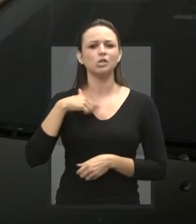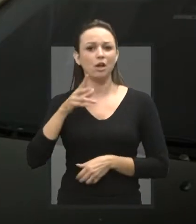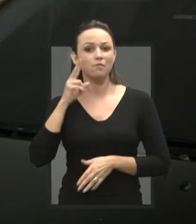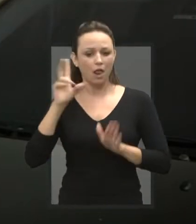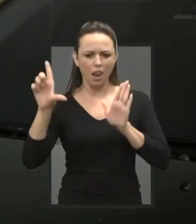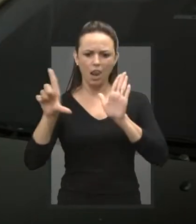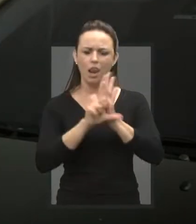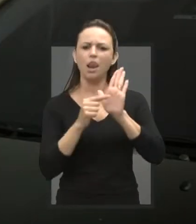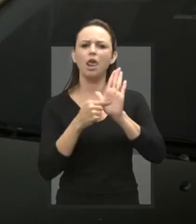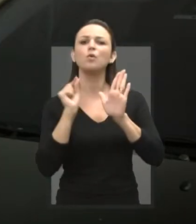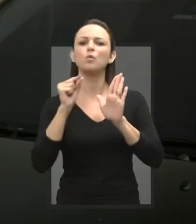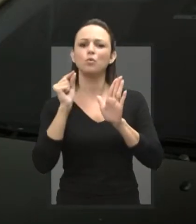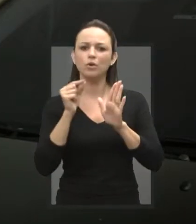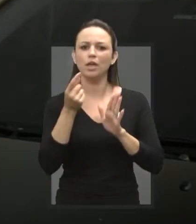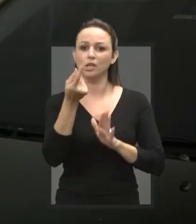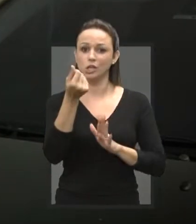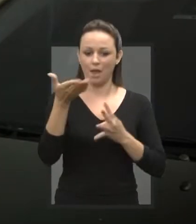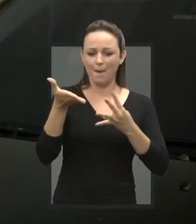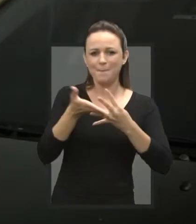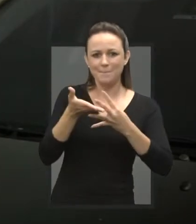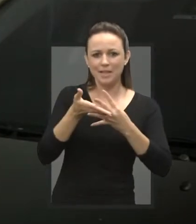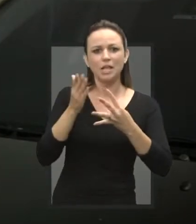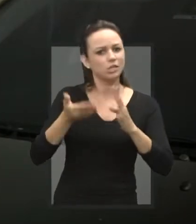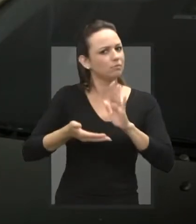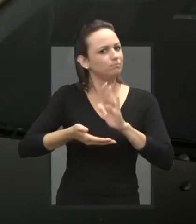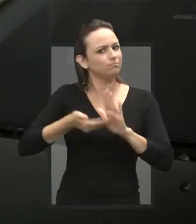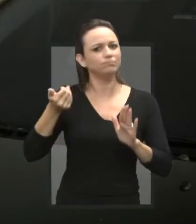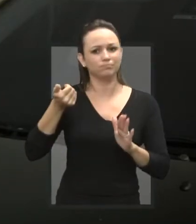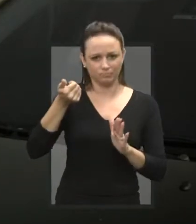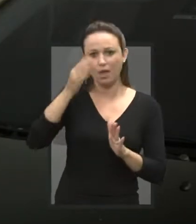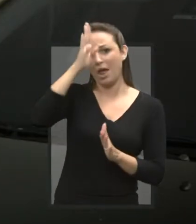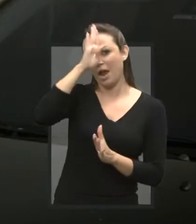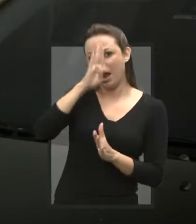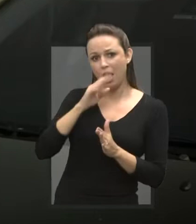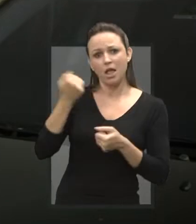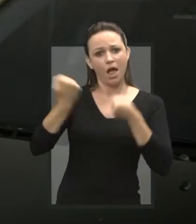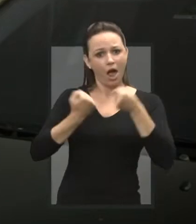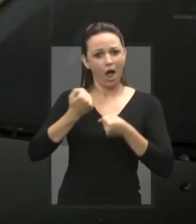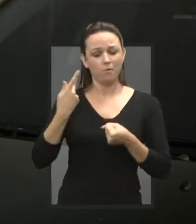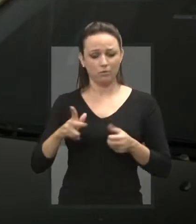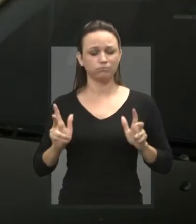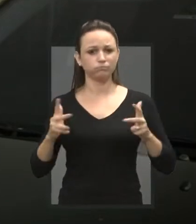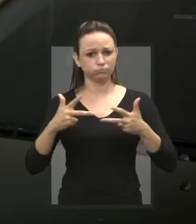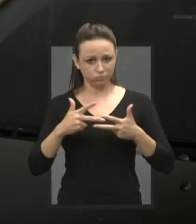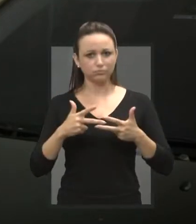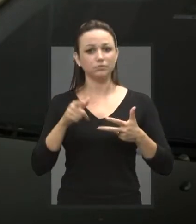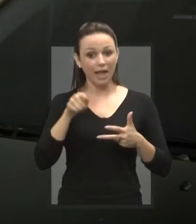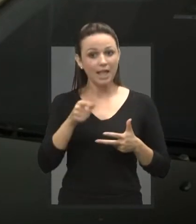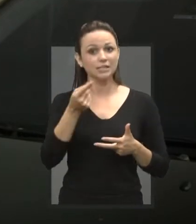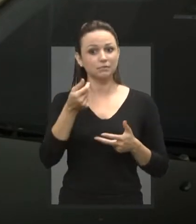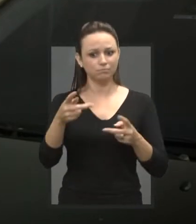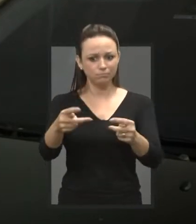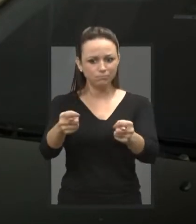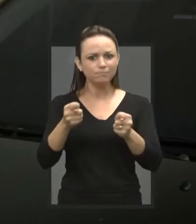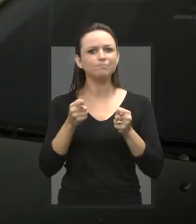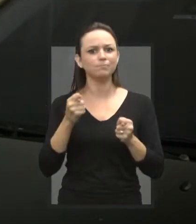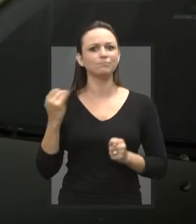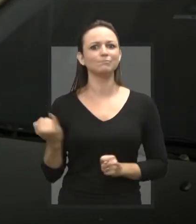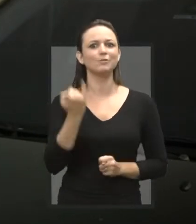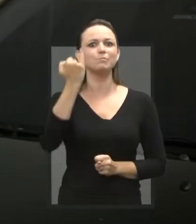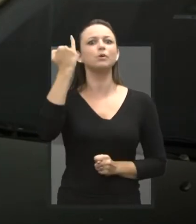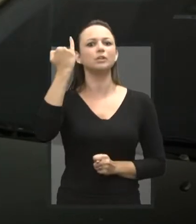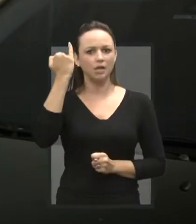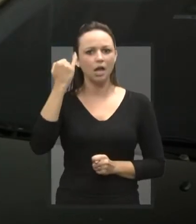em lei, a isenção das tarifas de pedágio para os carros da Câmara Municipal. Isso trouxe uma economia